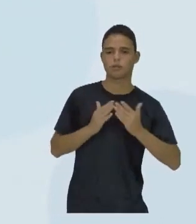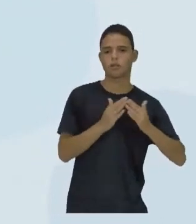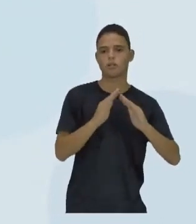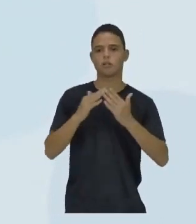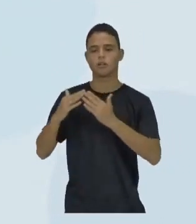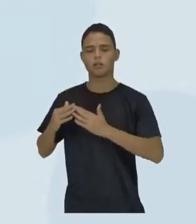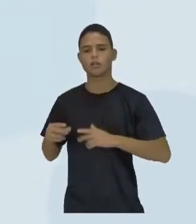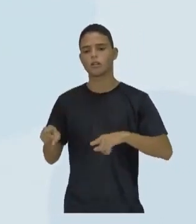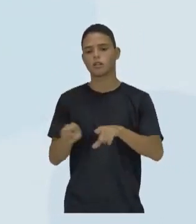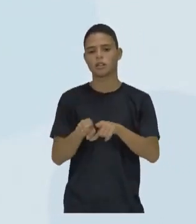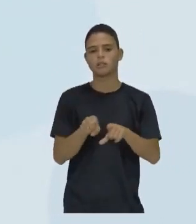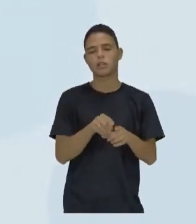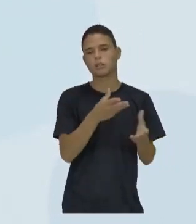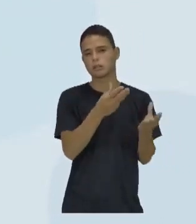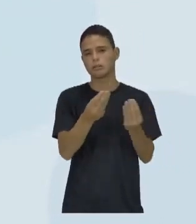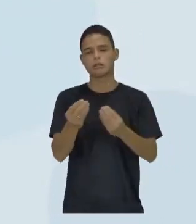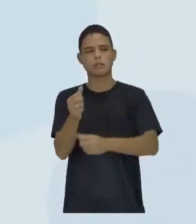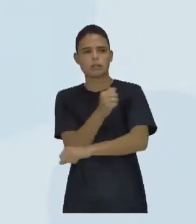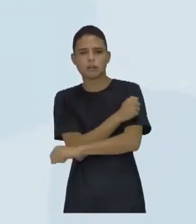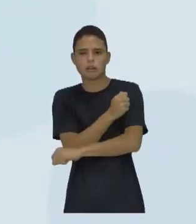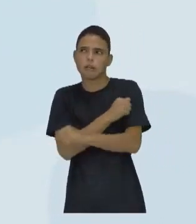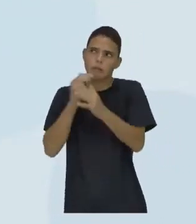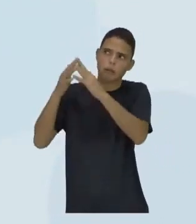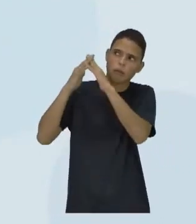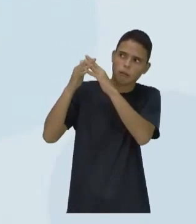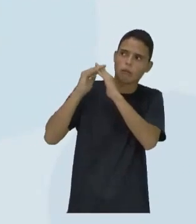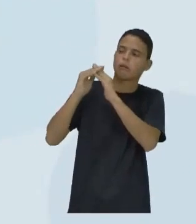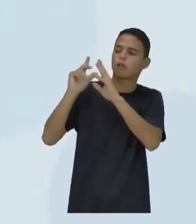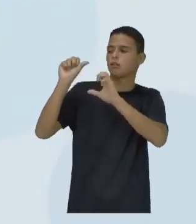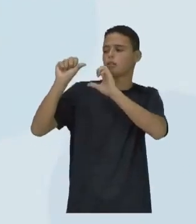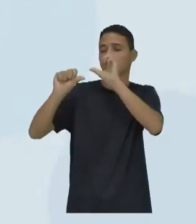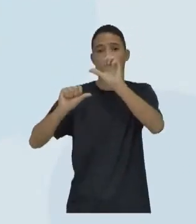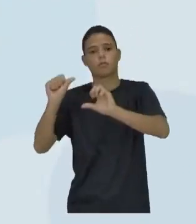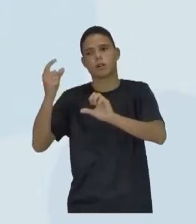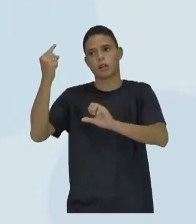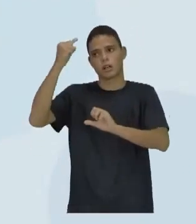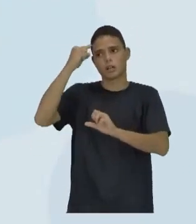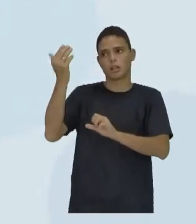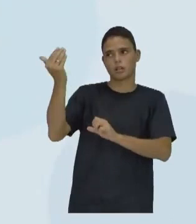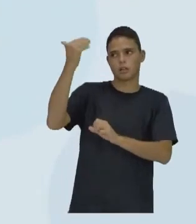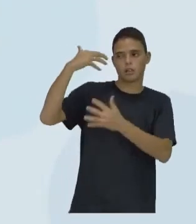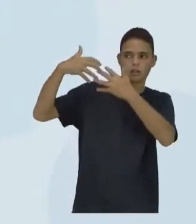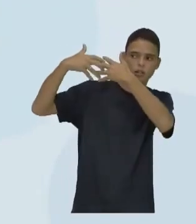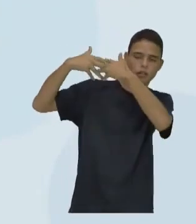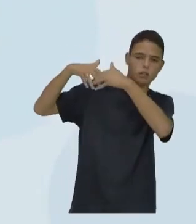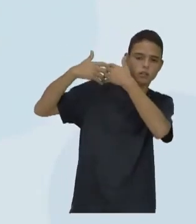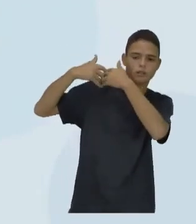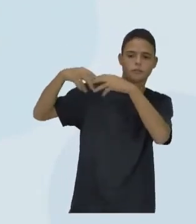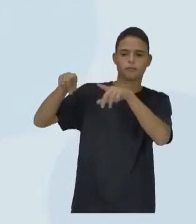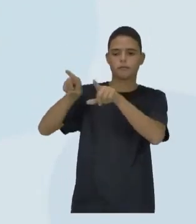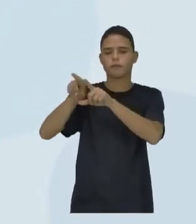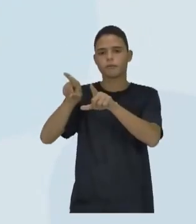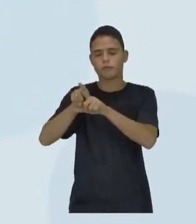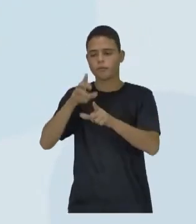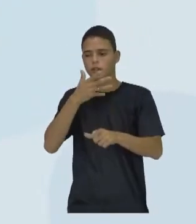alunos problemáticos que mudaram sua cabeça ao desenvolver uma ação comunitária e passaram até mesmo a valorizar